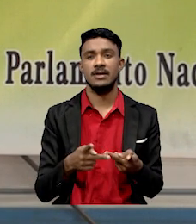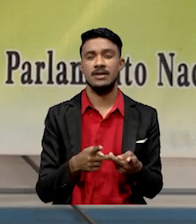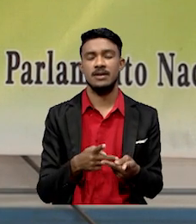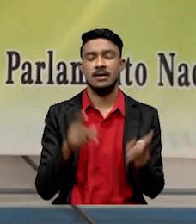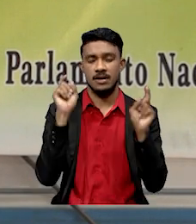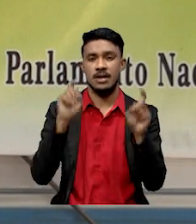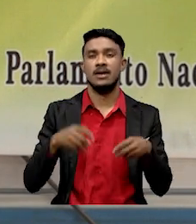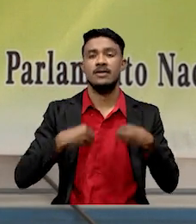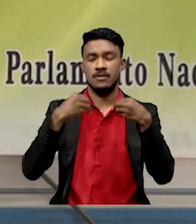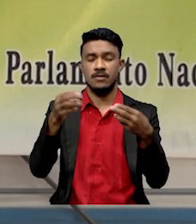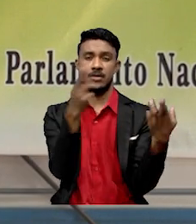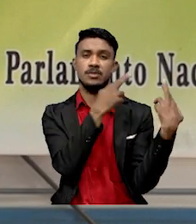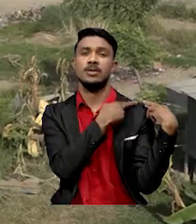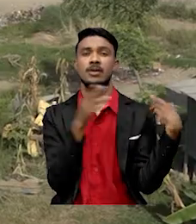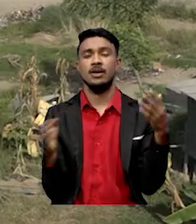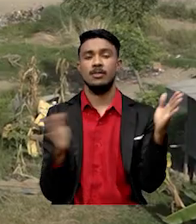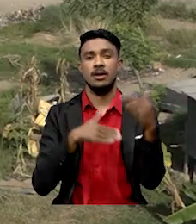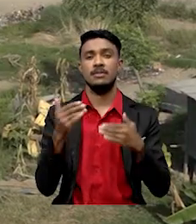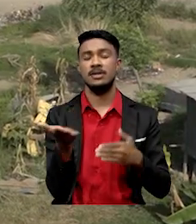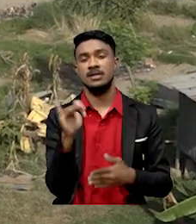tinggi tomar responsabilidad dua problem sir.